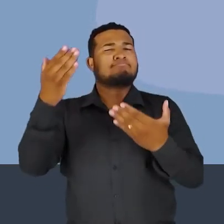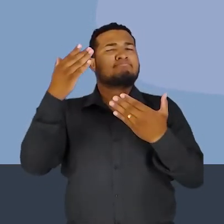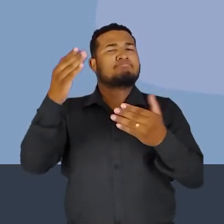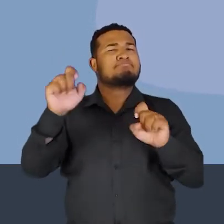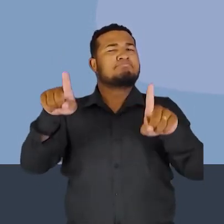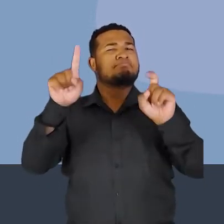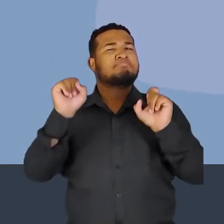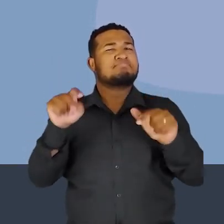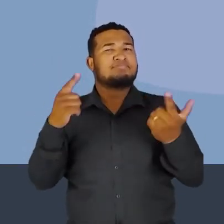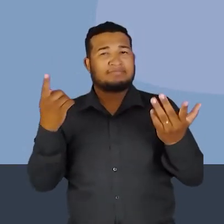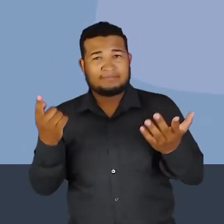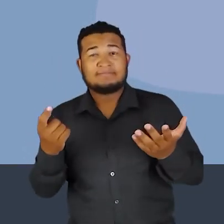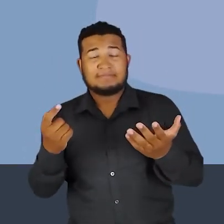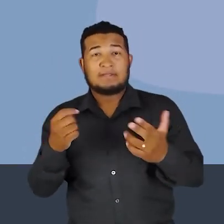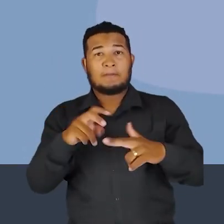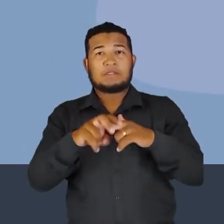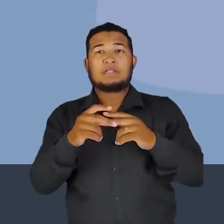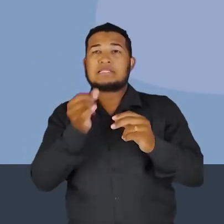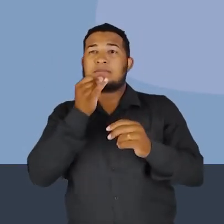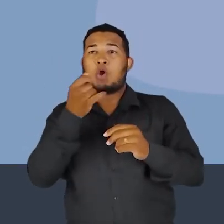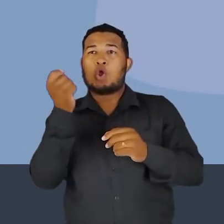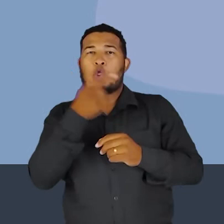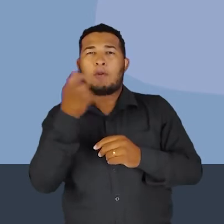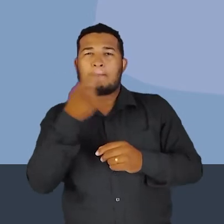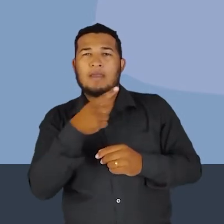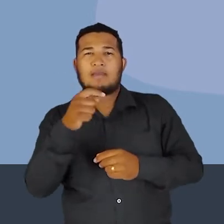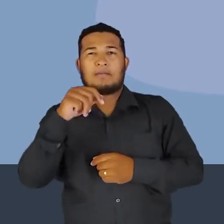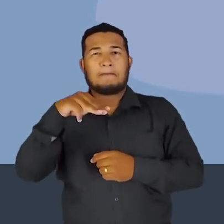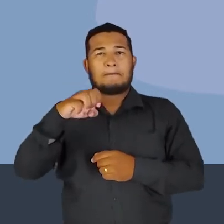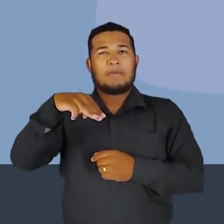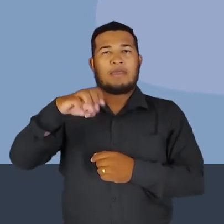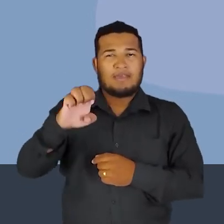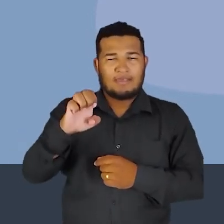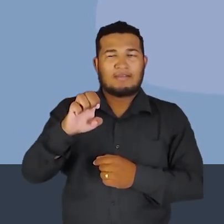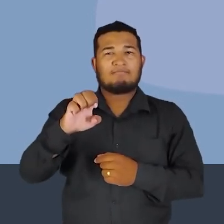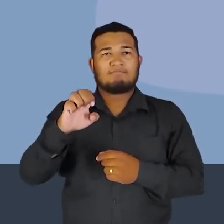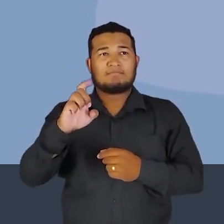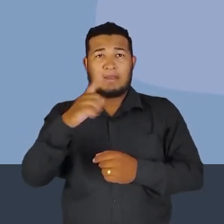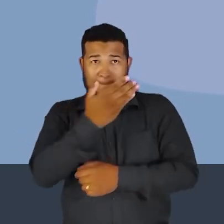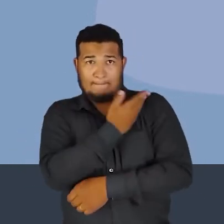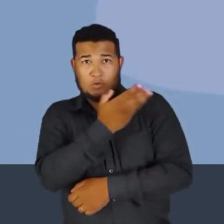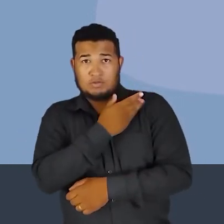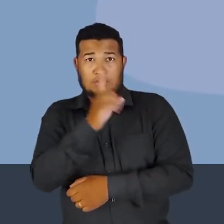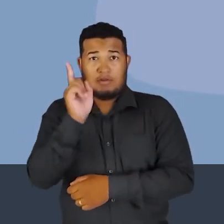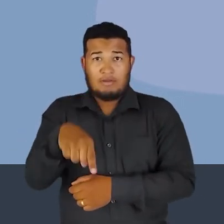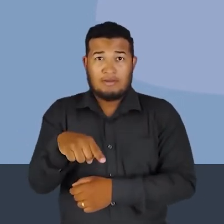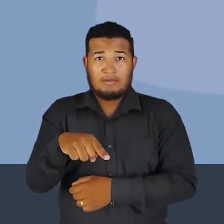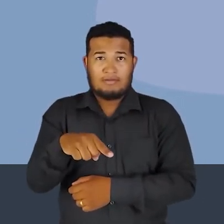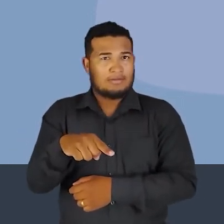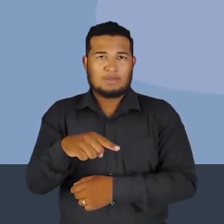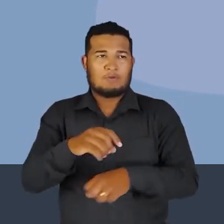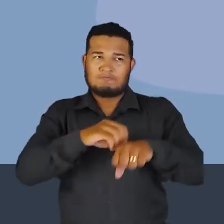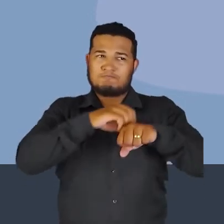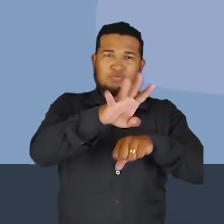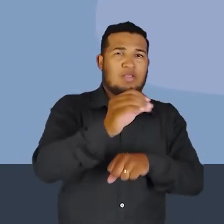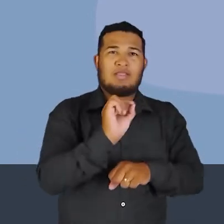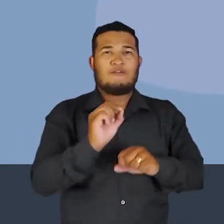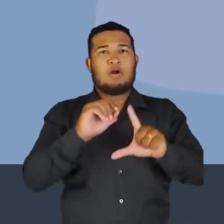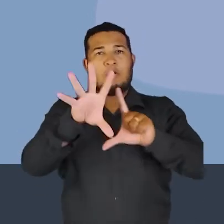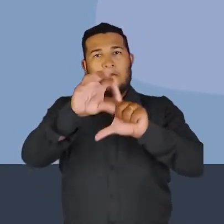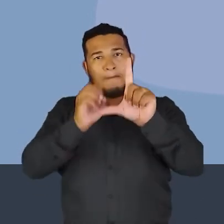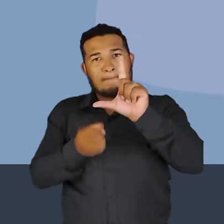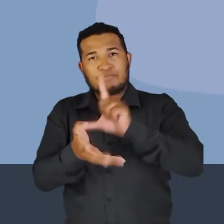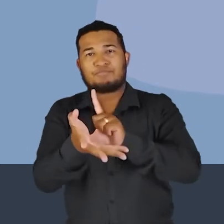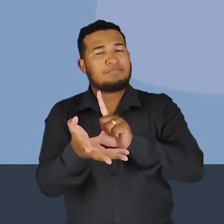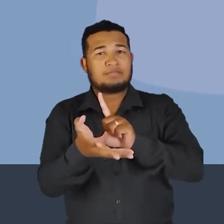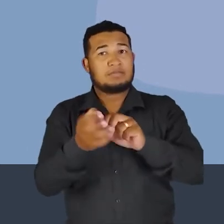né? Uma notícia de comédia, algum meme? Então, olhe isso. É preconceituoso? Eu não vou passar para frente. E se eu não